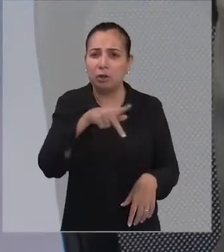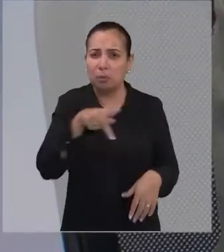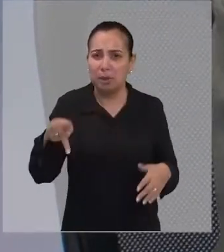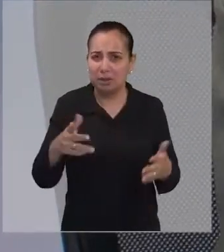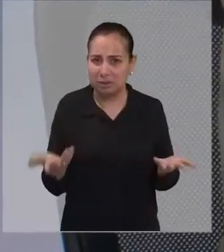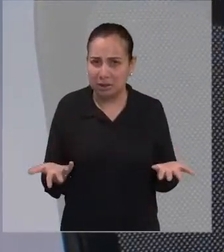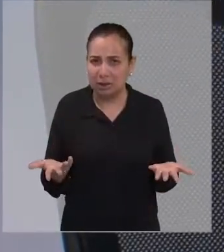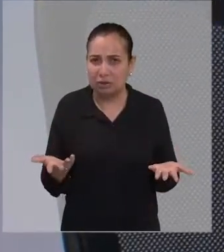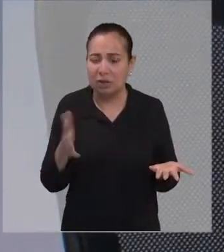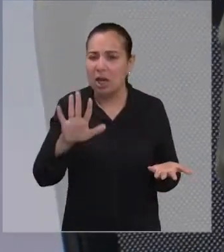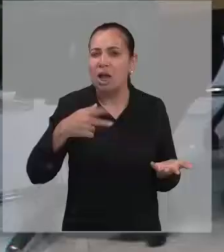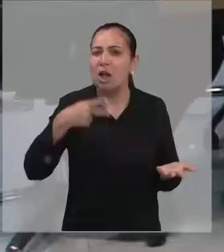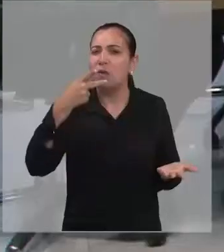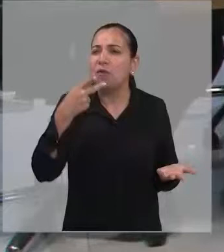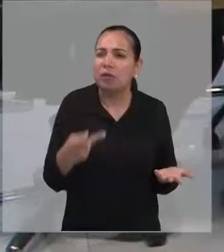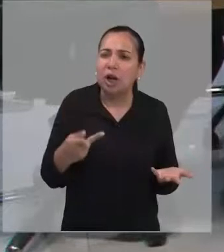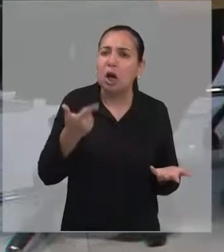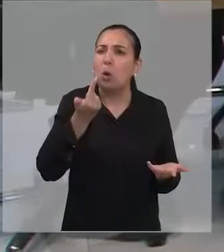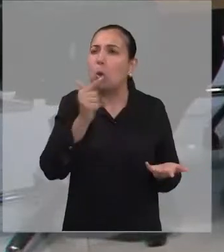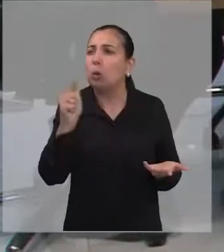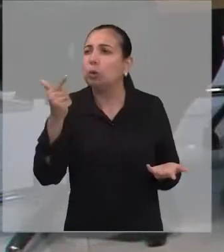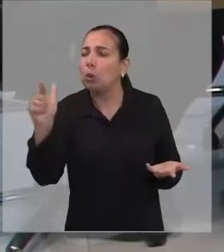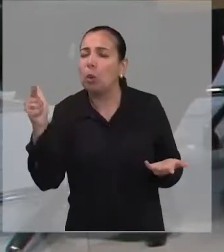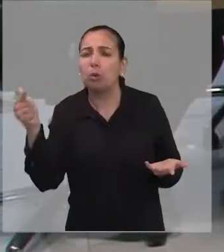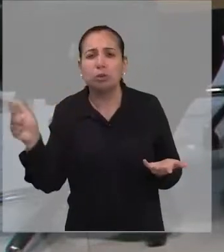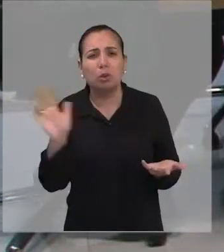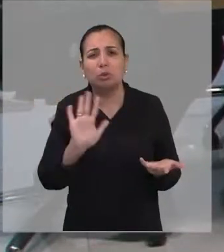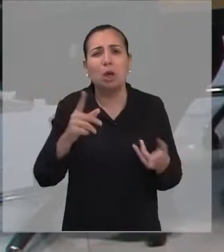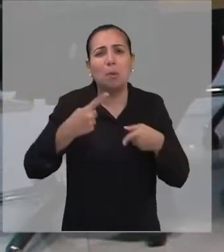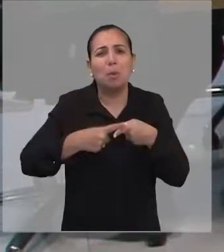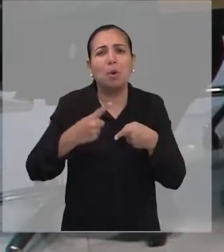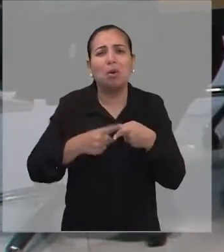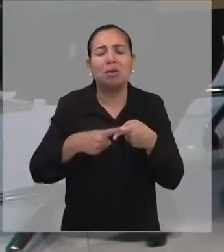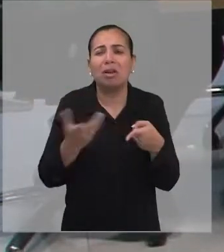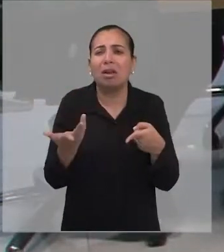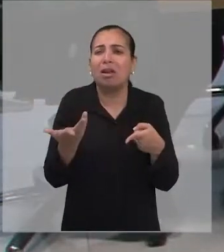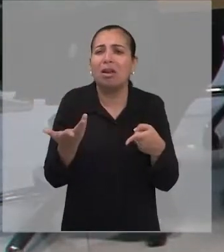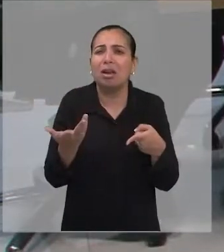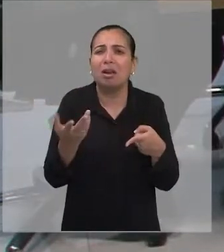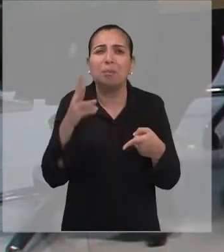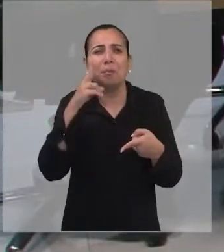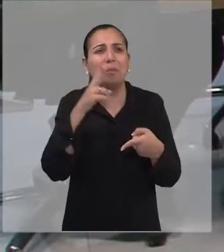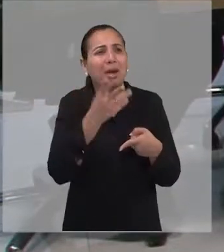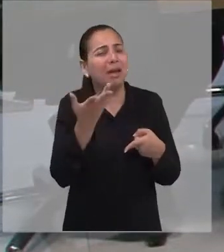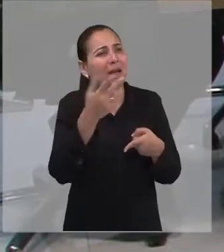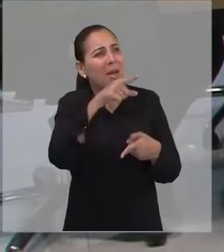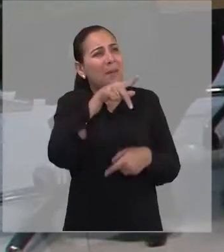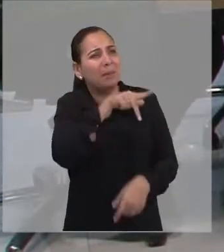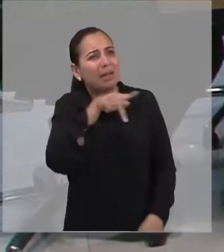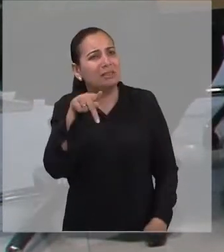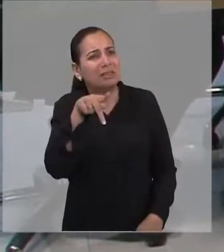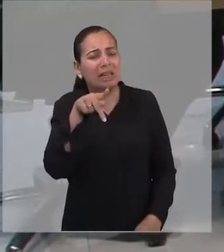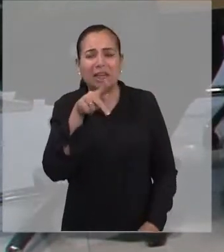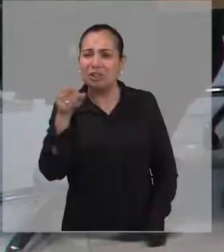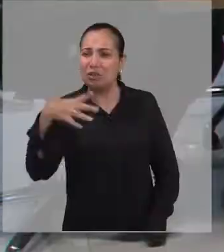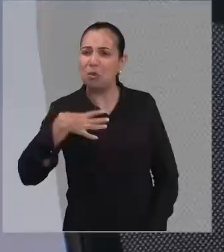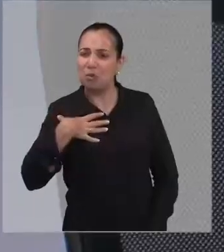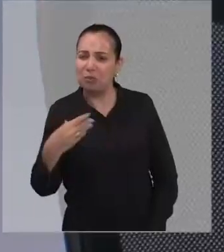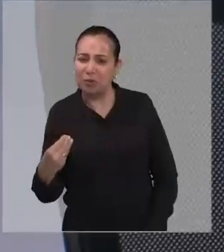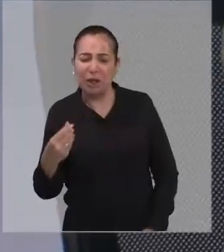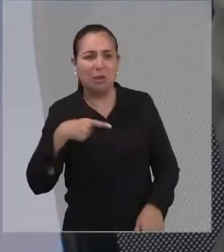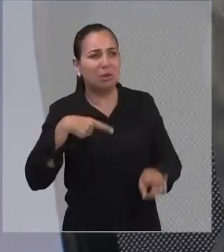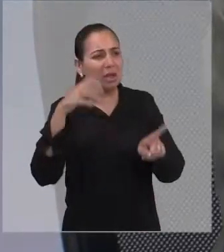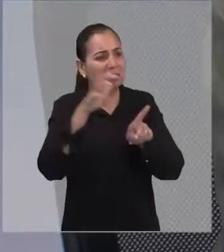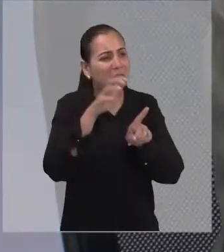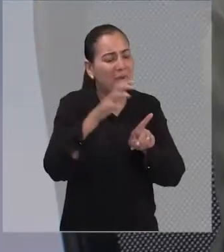algo assim meio novelesco, né? Onde a família do presidente, os filhos interferem na administração,